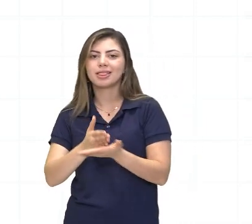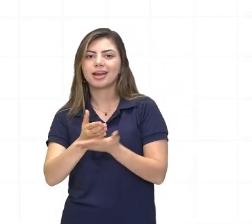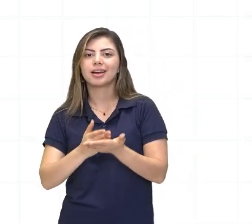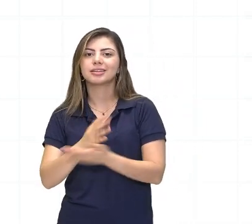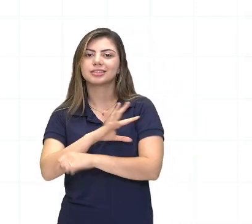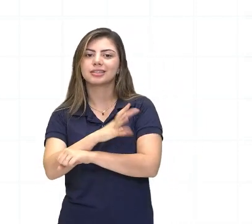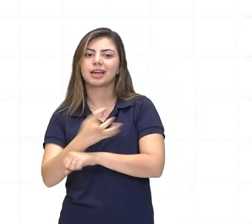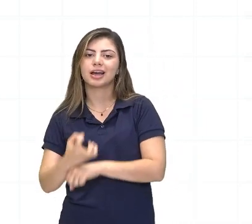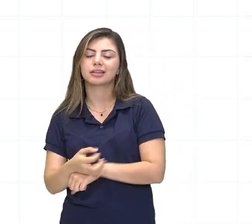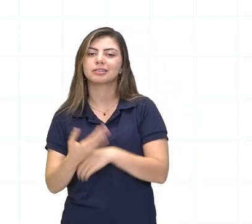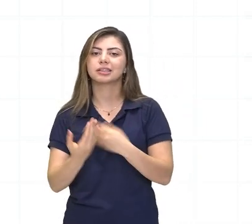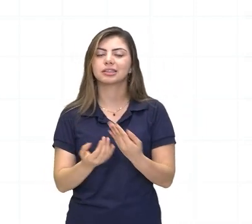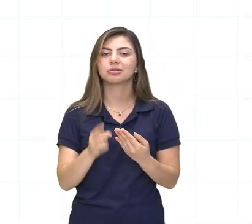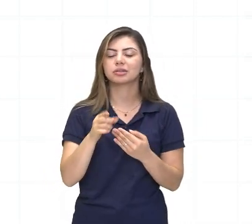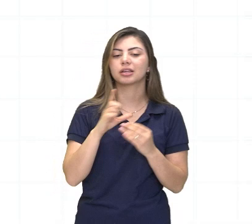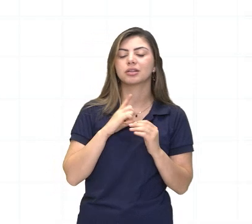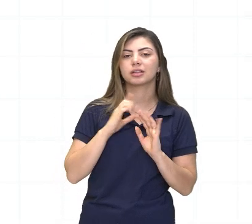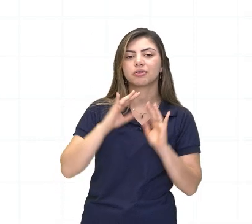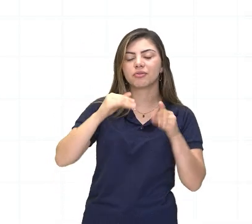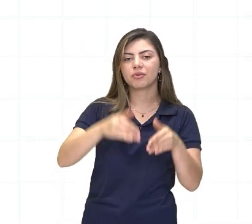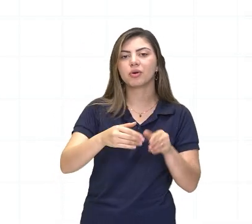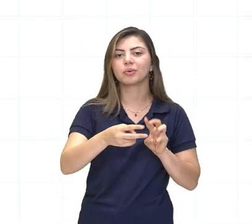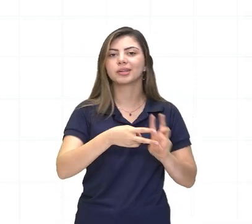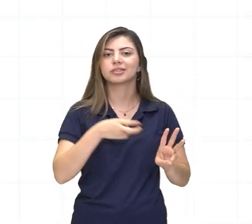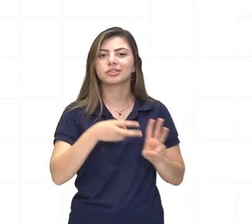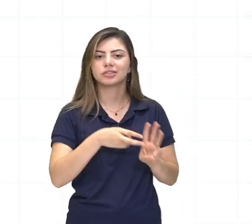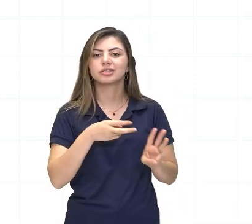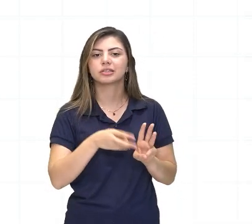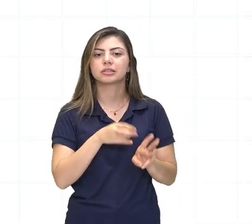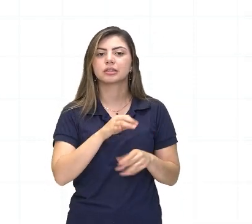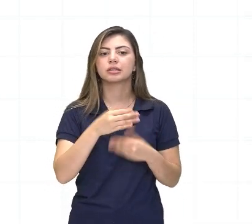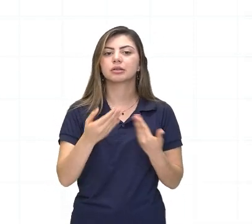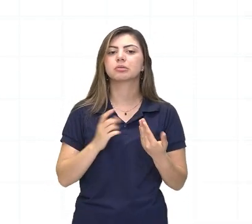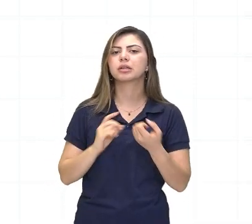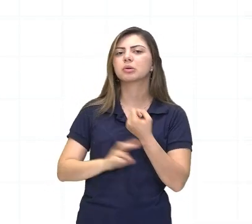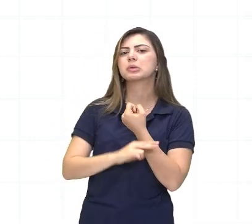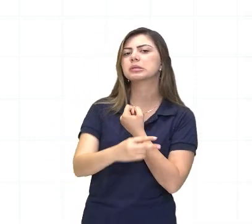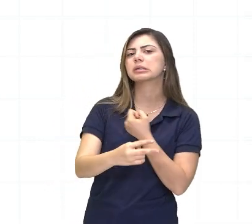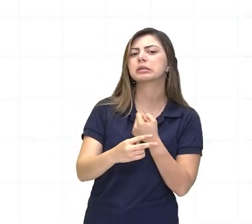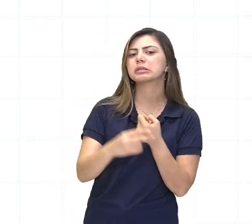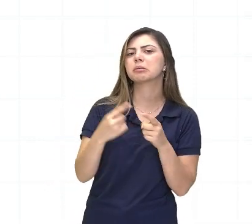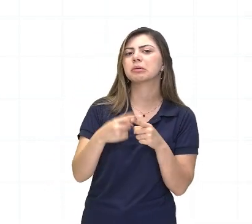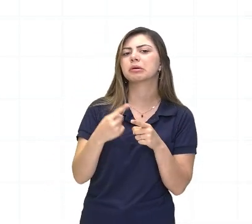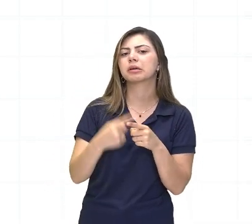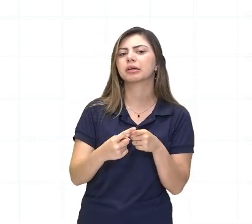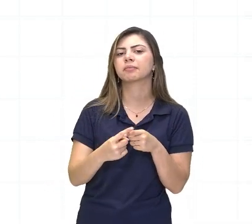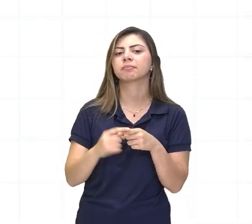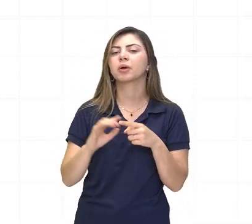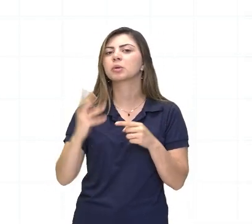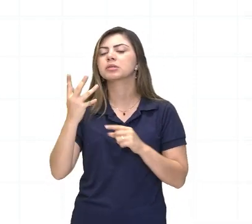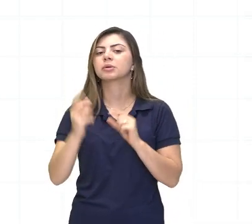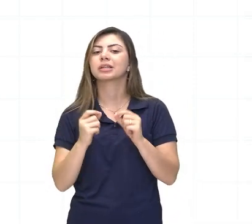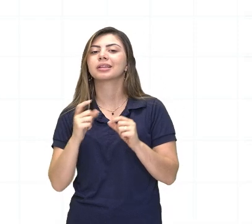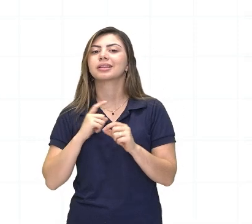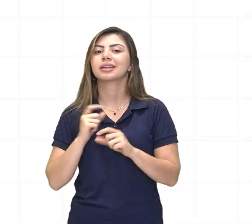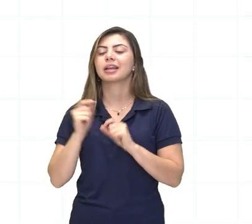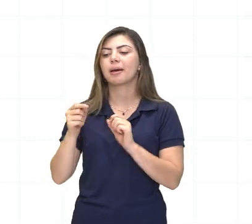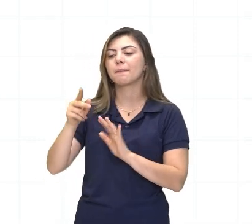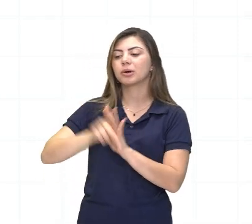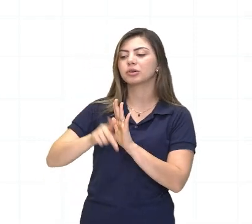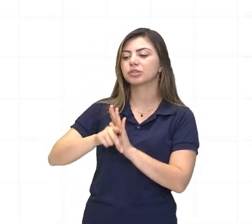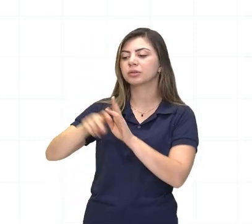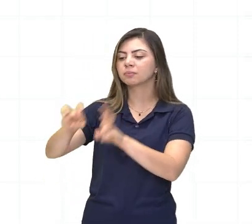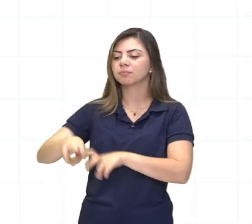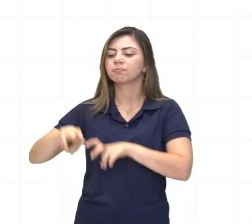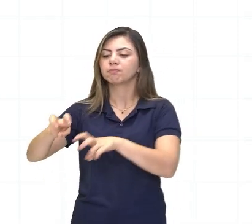gente já sabe que vai ser o foco dele. E sofrem com o quê? Com o impacto de décadas, muito tempo, de projetos de produção de